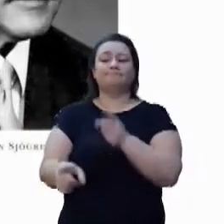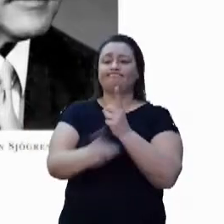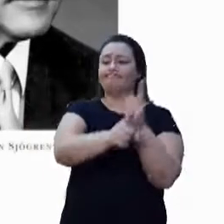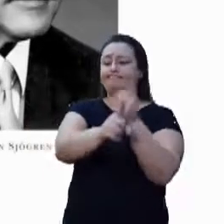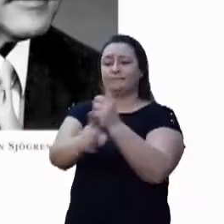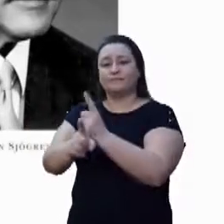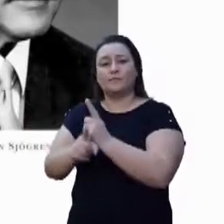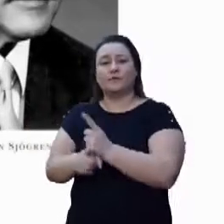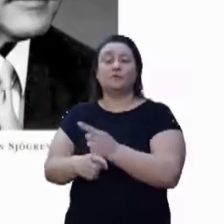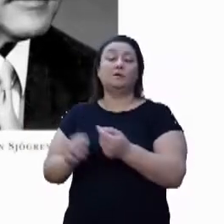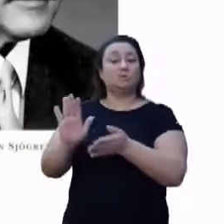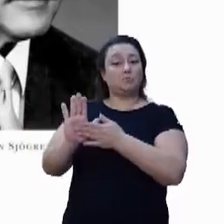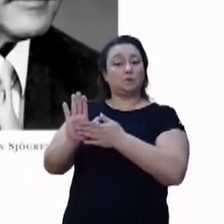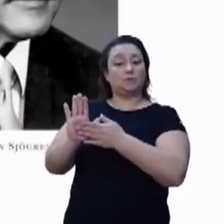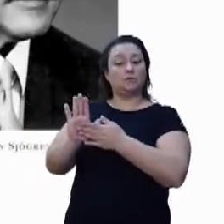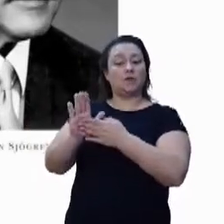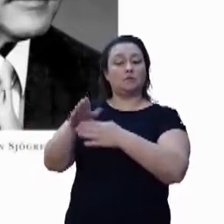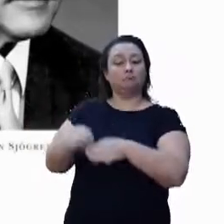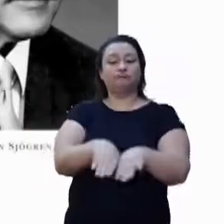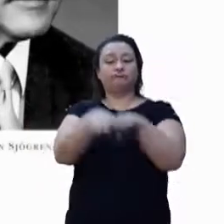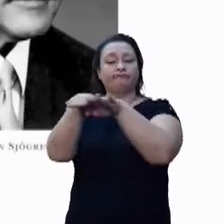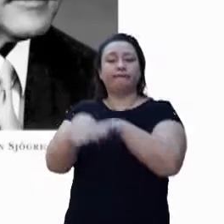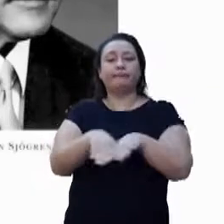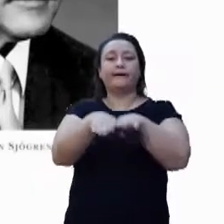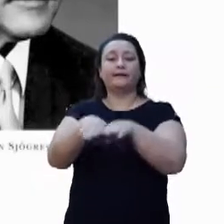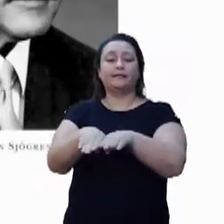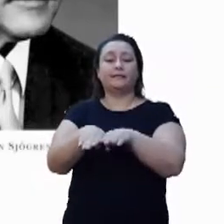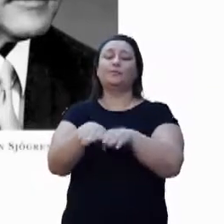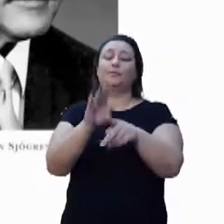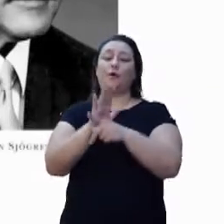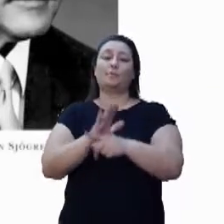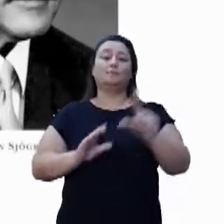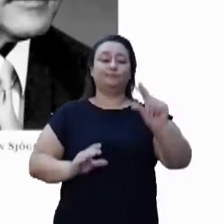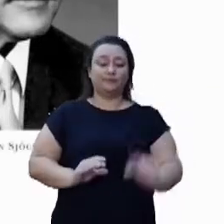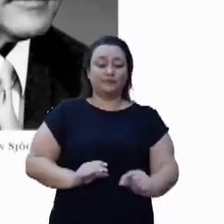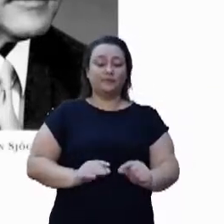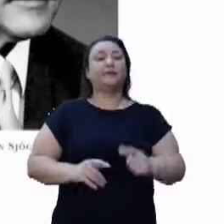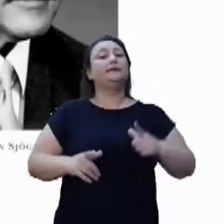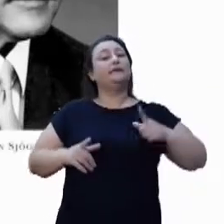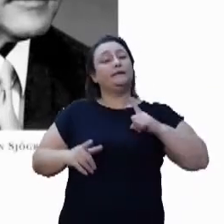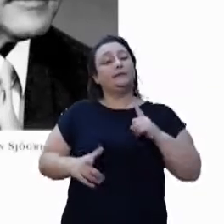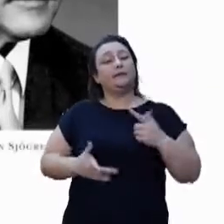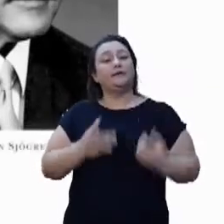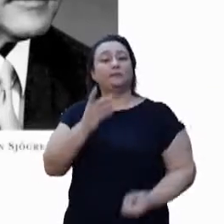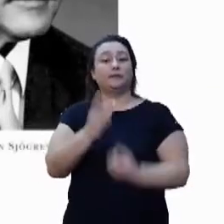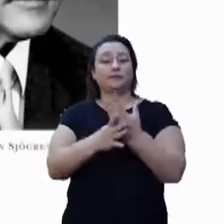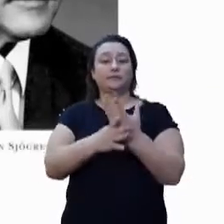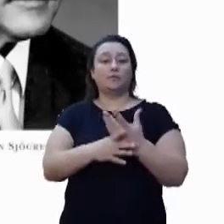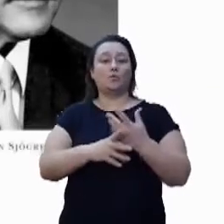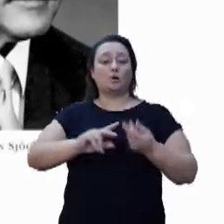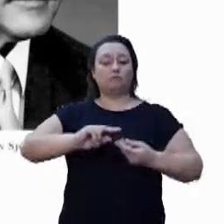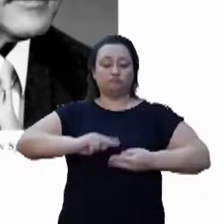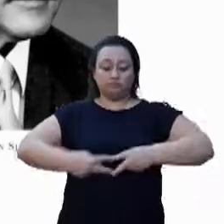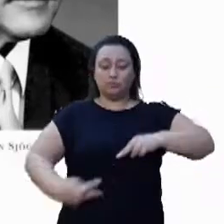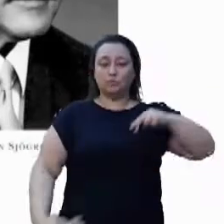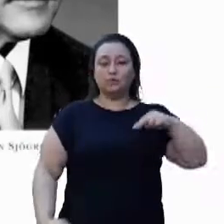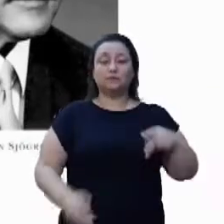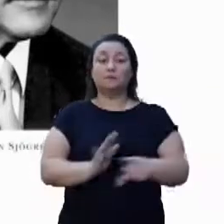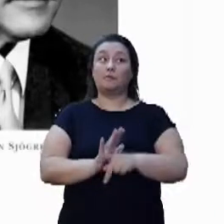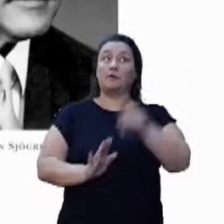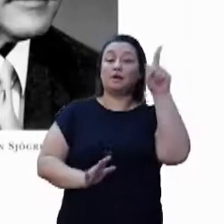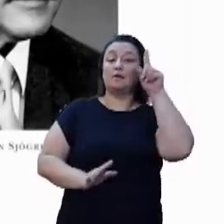e propuseram um padrão de herança autossômico recessivo e um provável efeito fundador, uma mutação ocorrida na Suécia